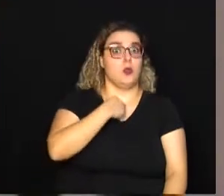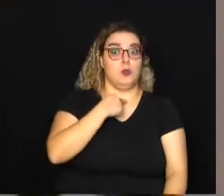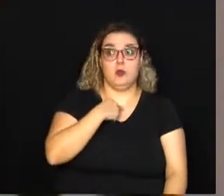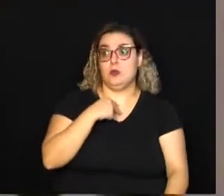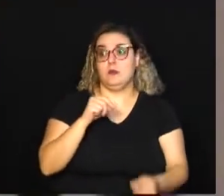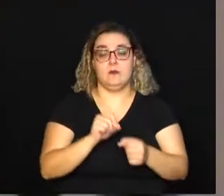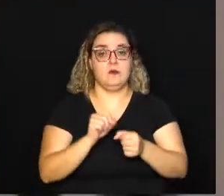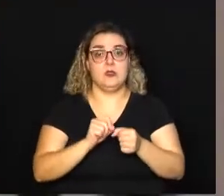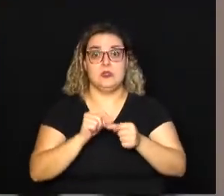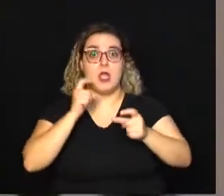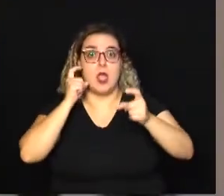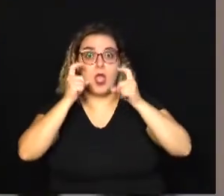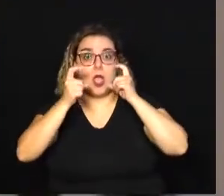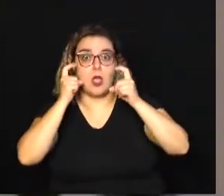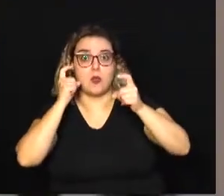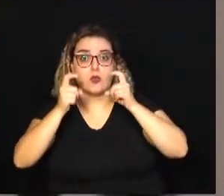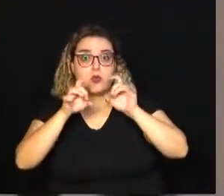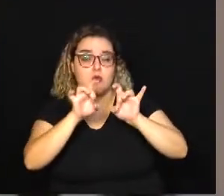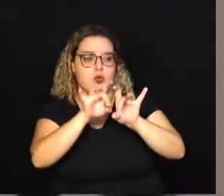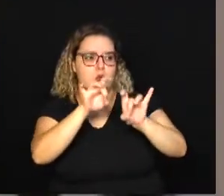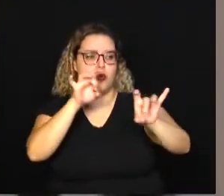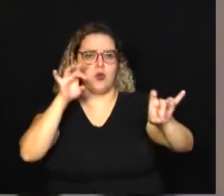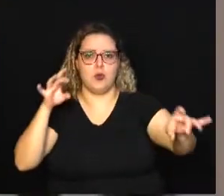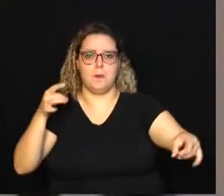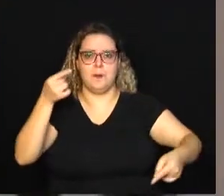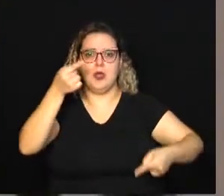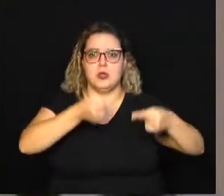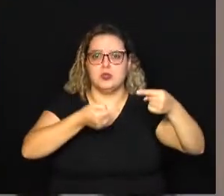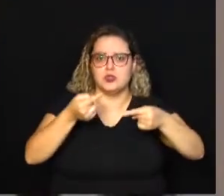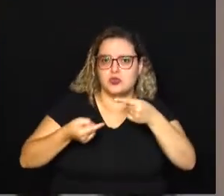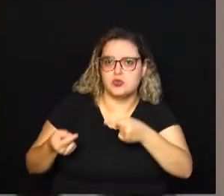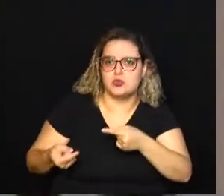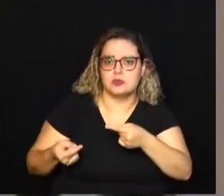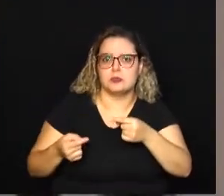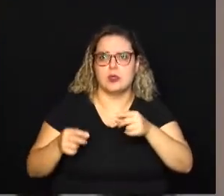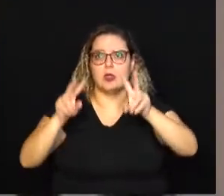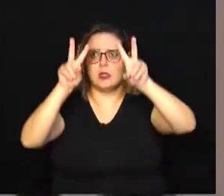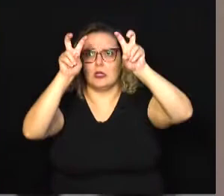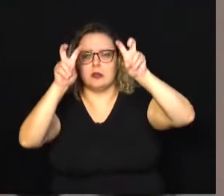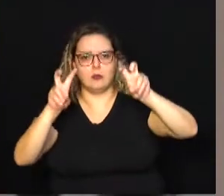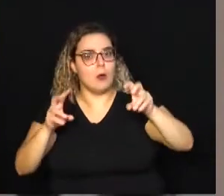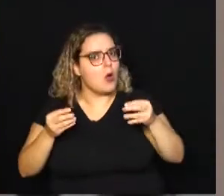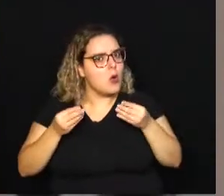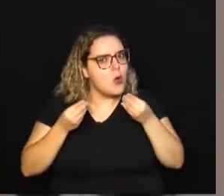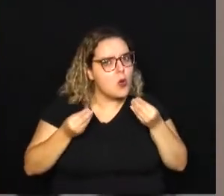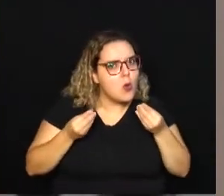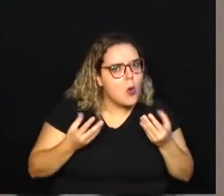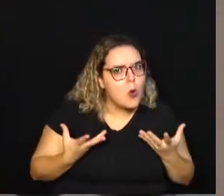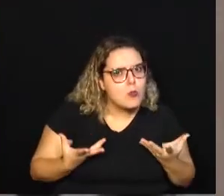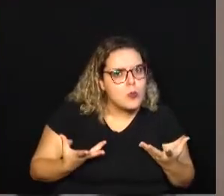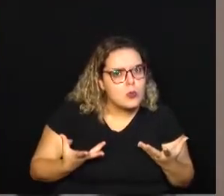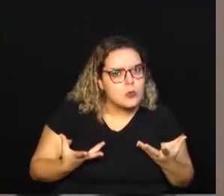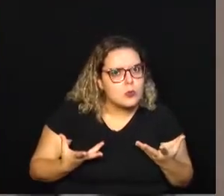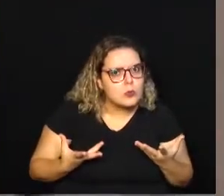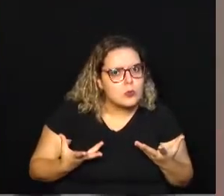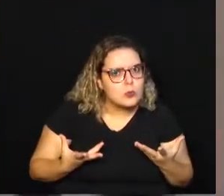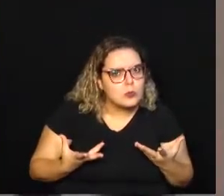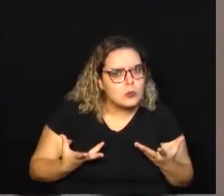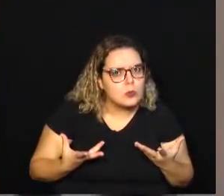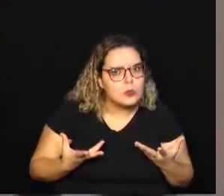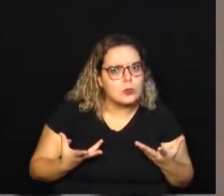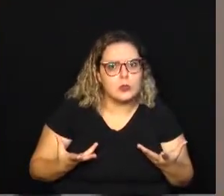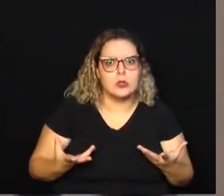reuniões à distância para discutir determinados assuntos. Como? Então se